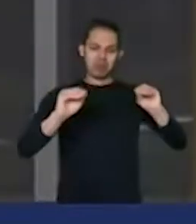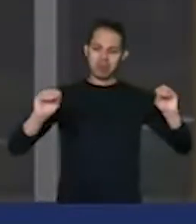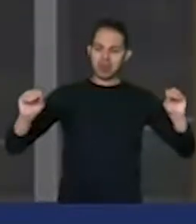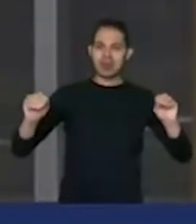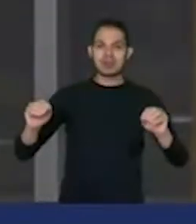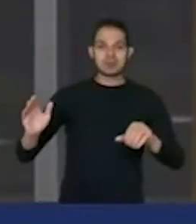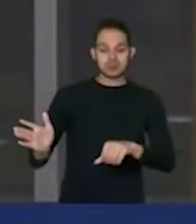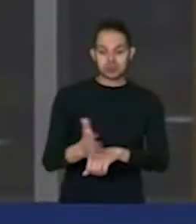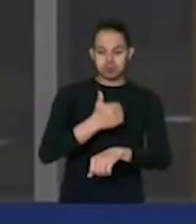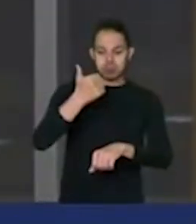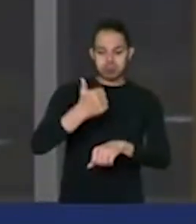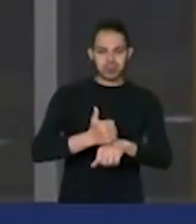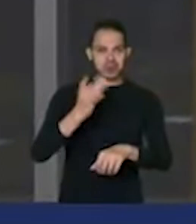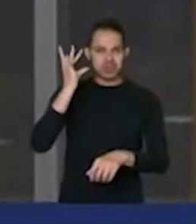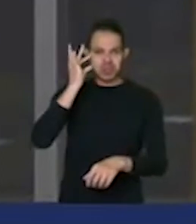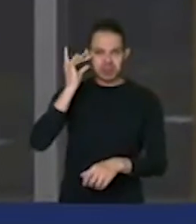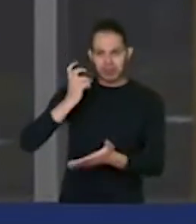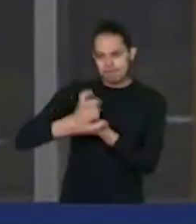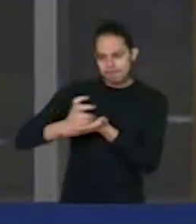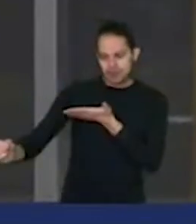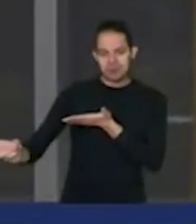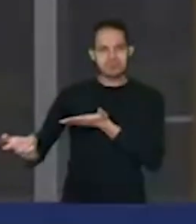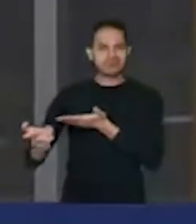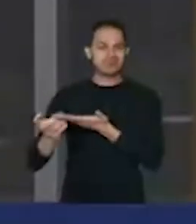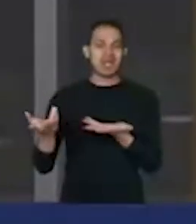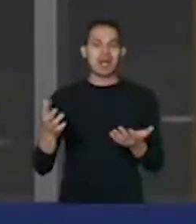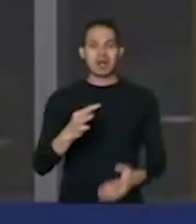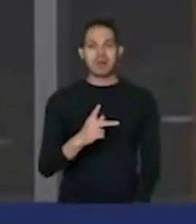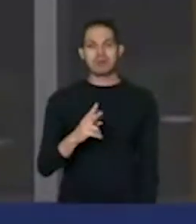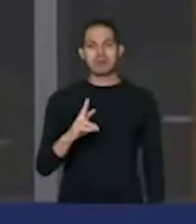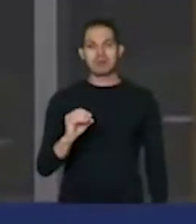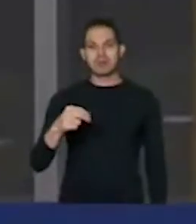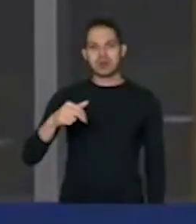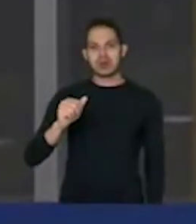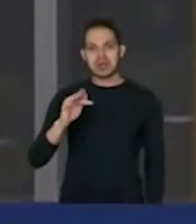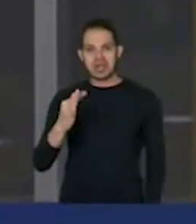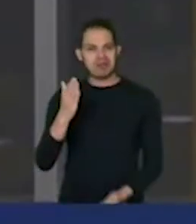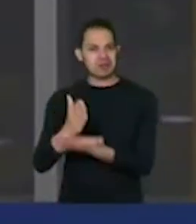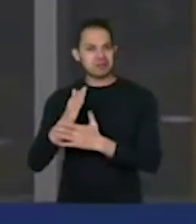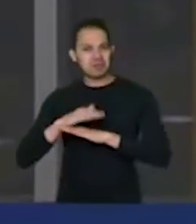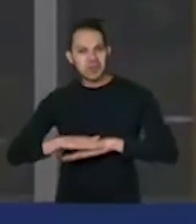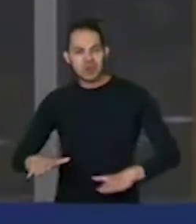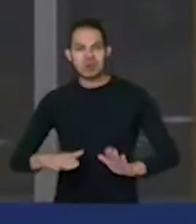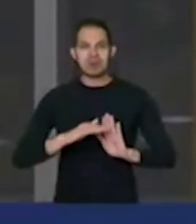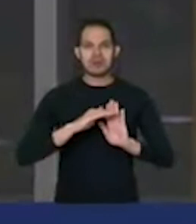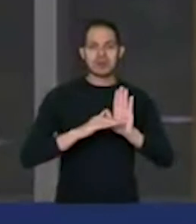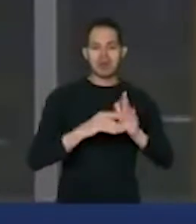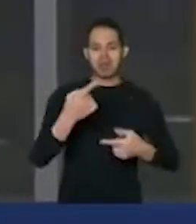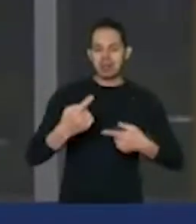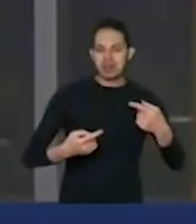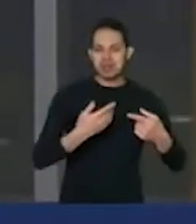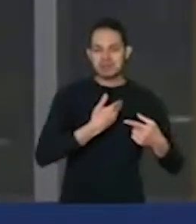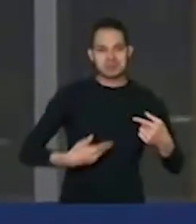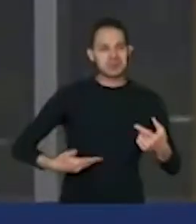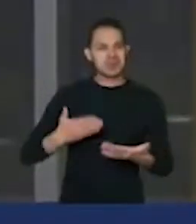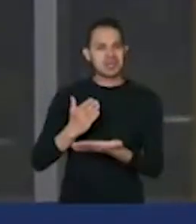tirou a presidenta Dilma. Acabaram com o PRONAF, acabaram com todas as políticas públicas, deixaram de lado